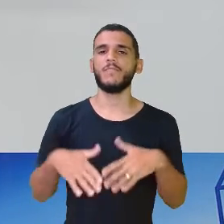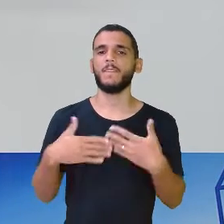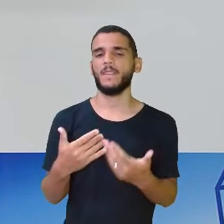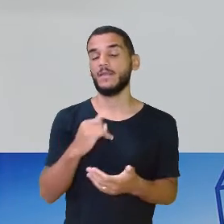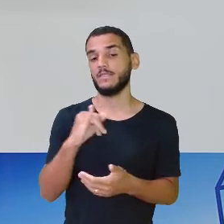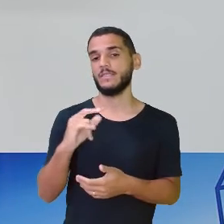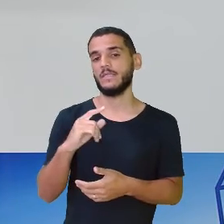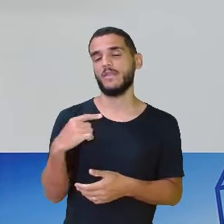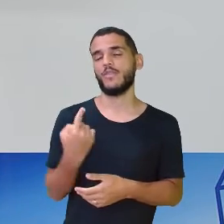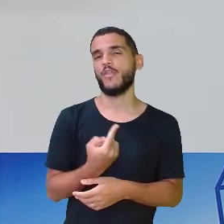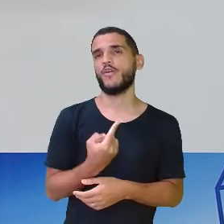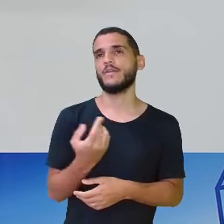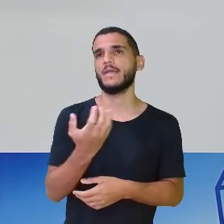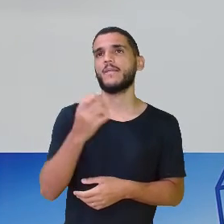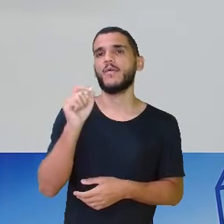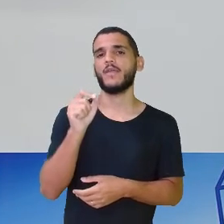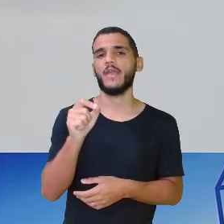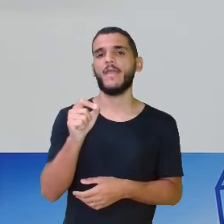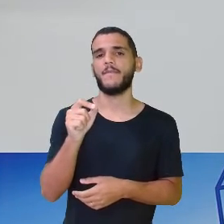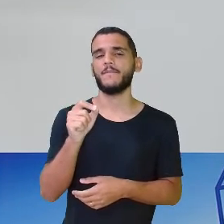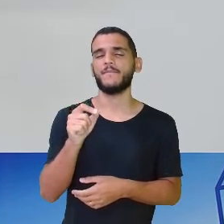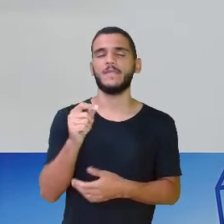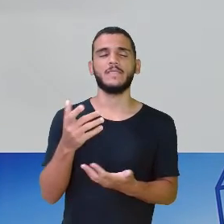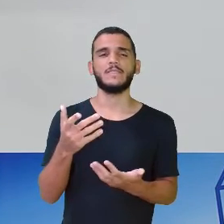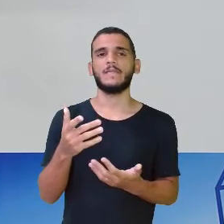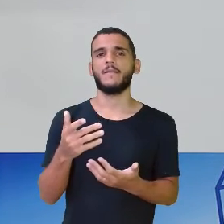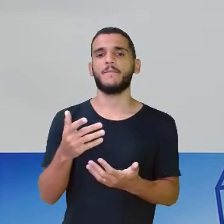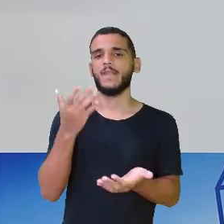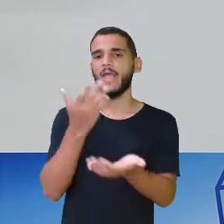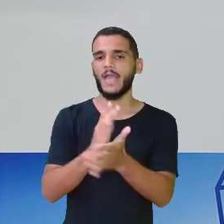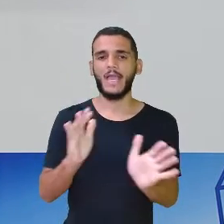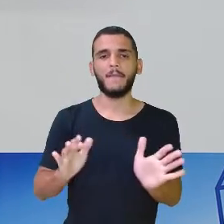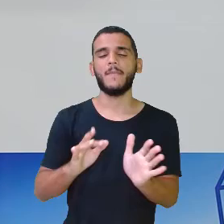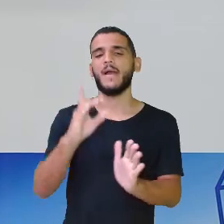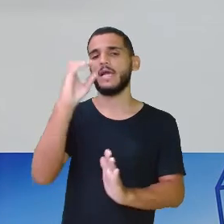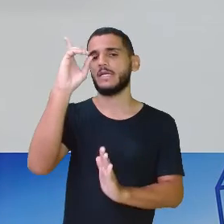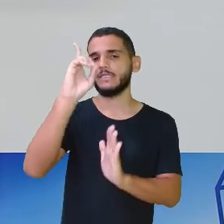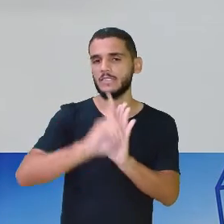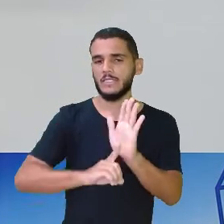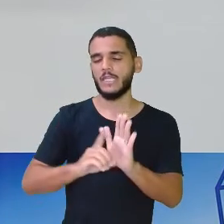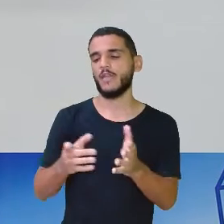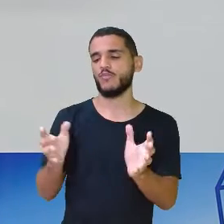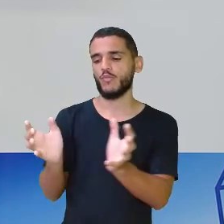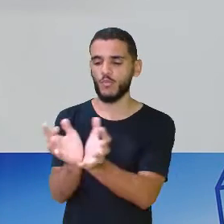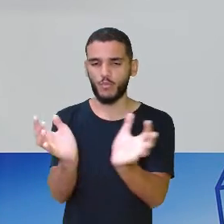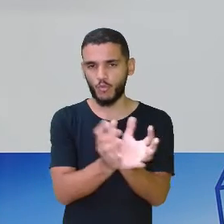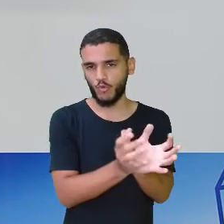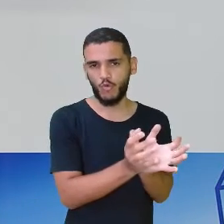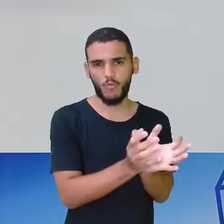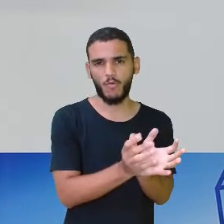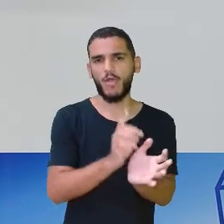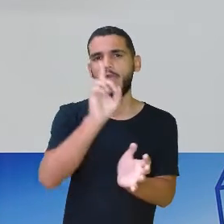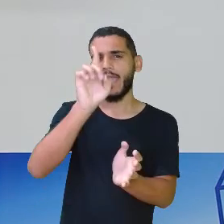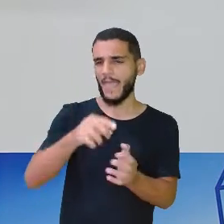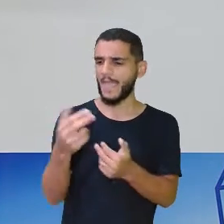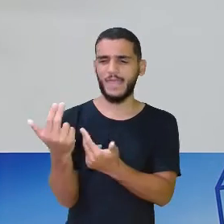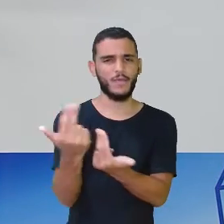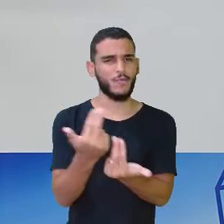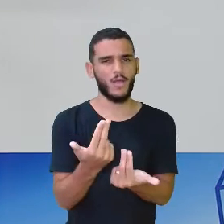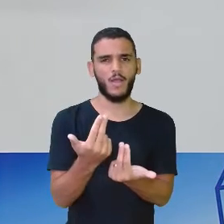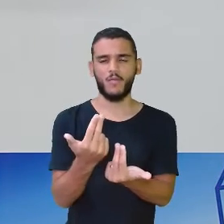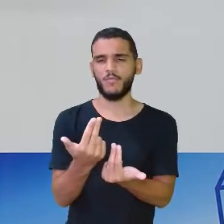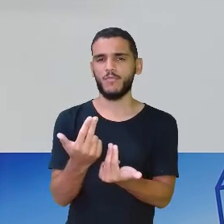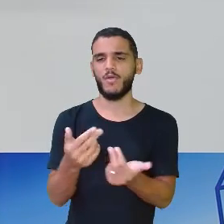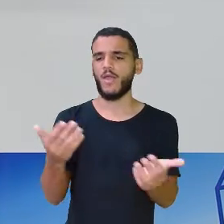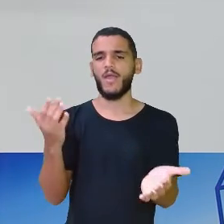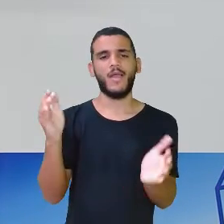por exemplo, o fim de direitos para determinados grupos, a gente esquece de dizer que isso é uma via de mão dupla. Do jeito que vai para ele,